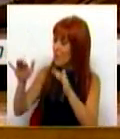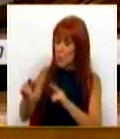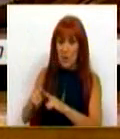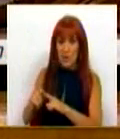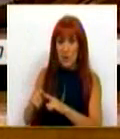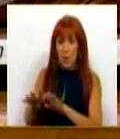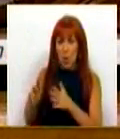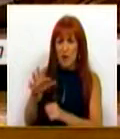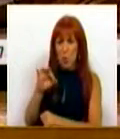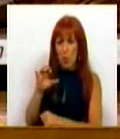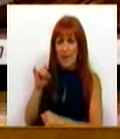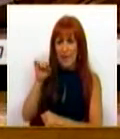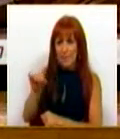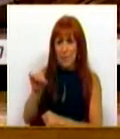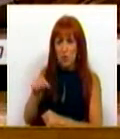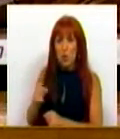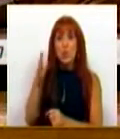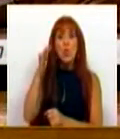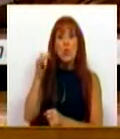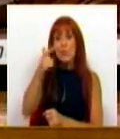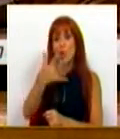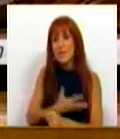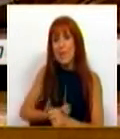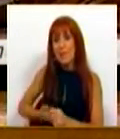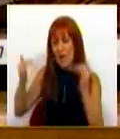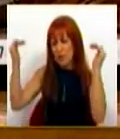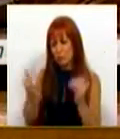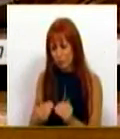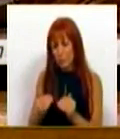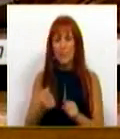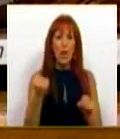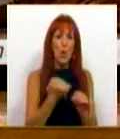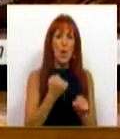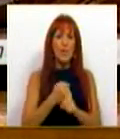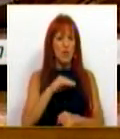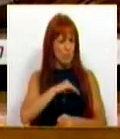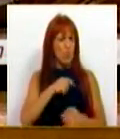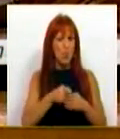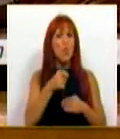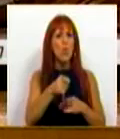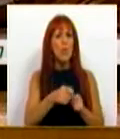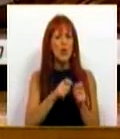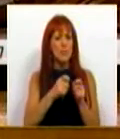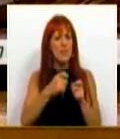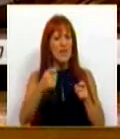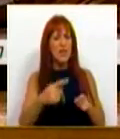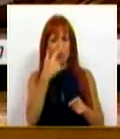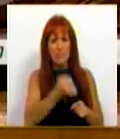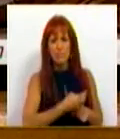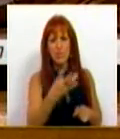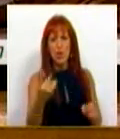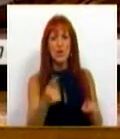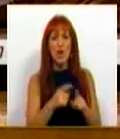de perto de 80 mil no número de desempregados. O emprego assalariado, medido pelo número de trabalhadores